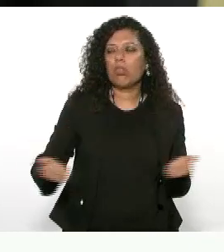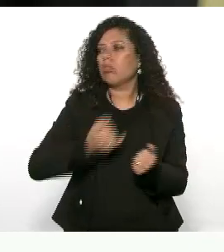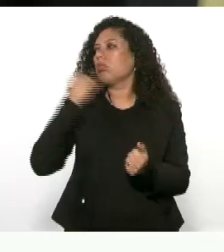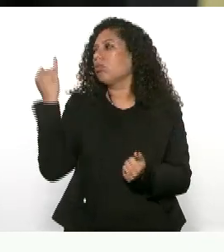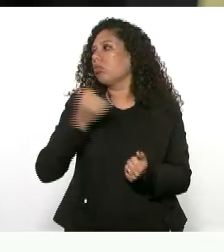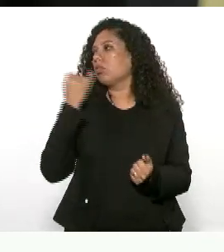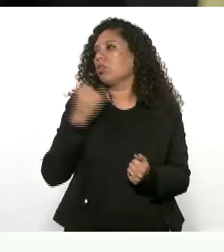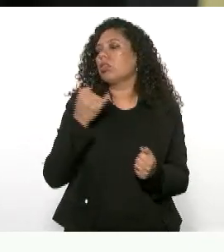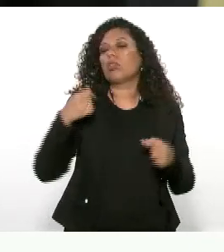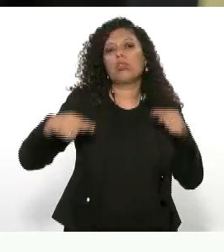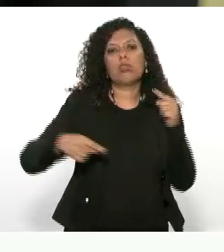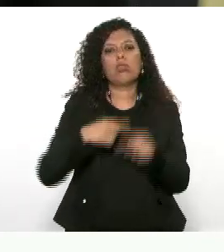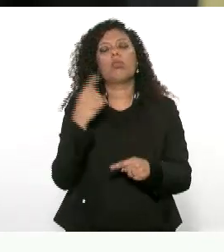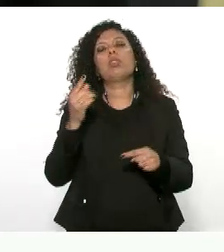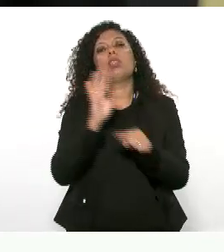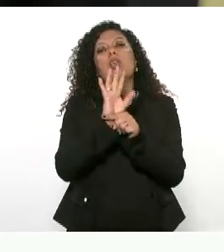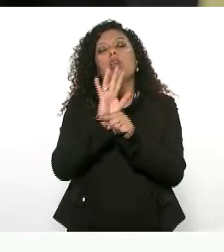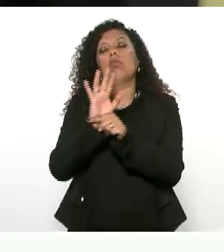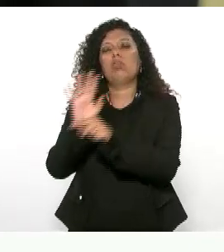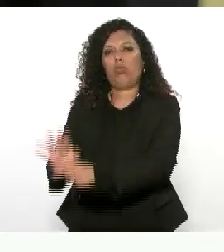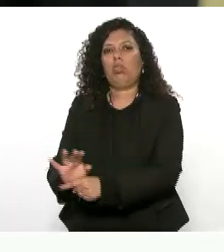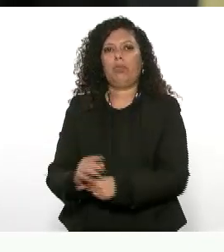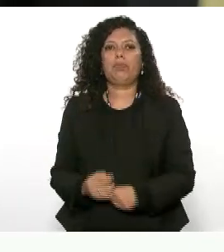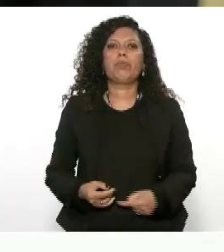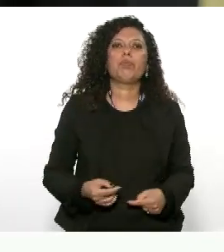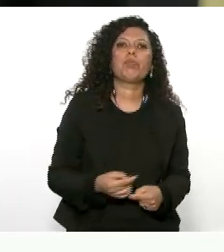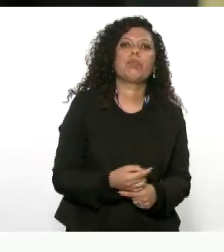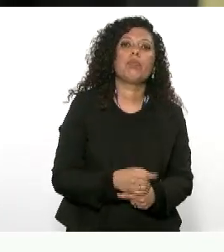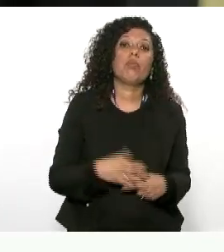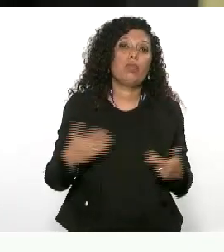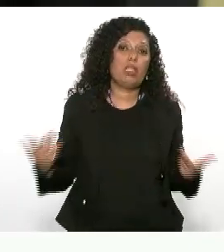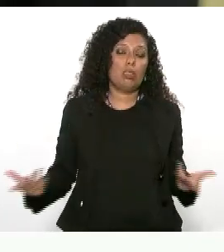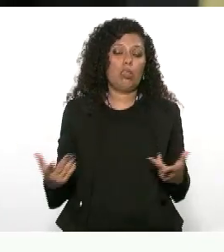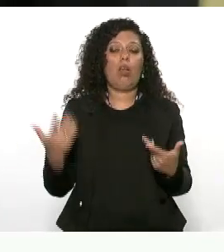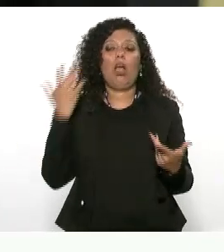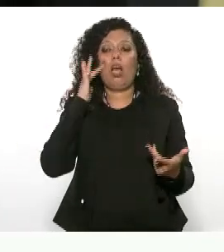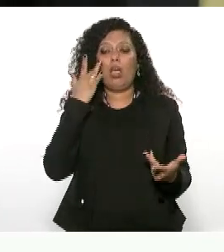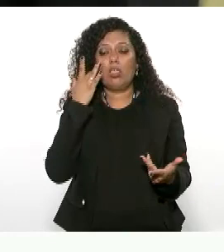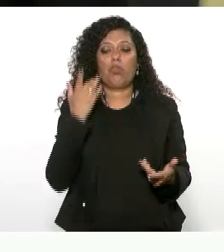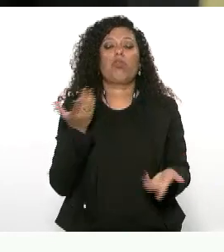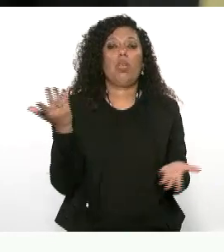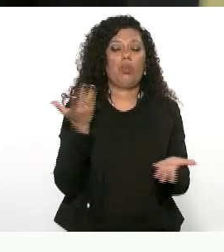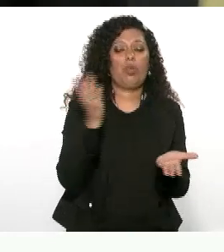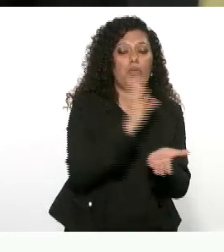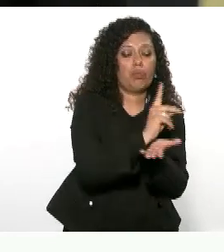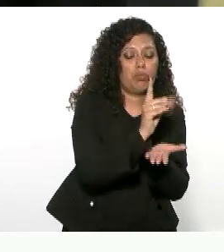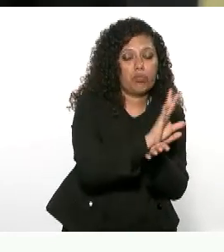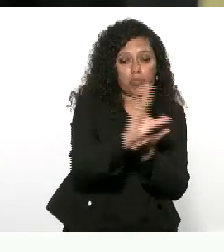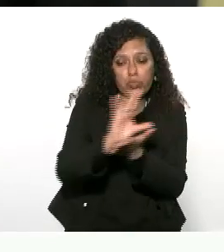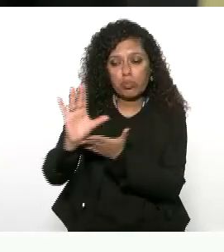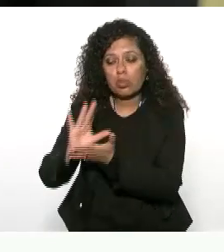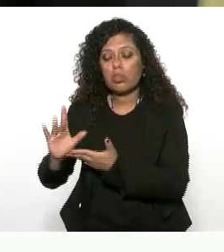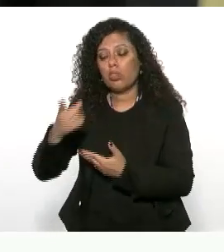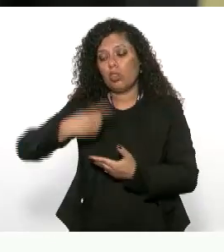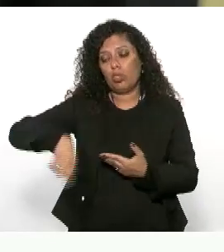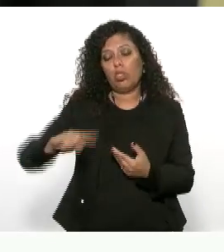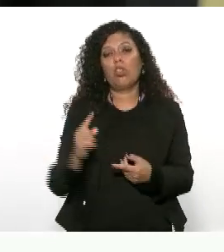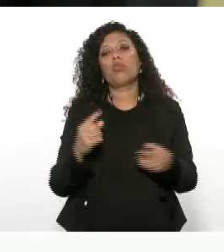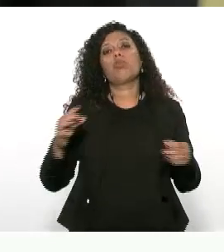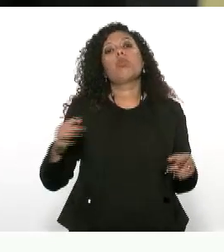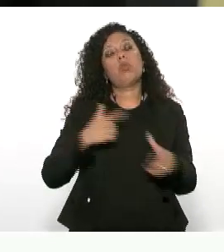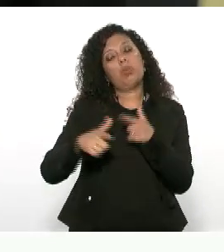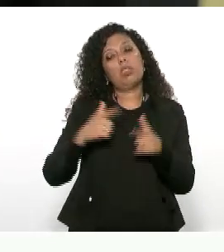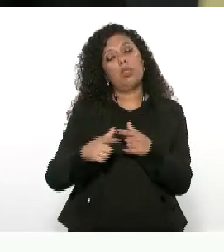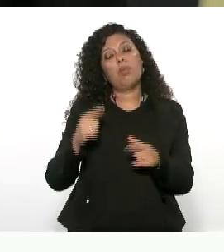não se adequava à hipótese. Então, no repasse fundo a fundo, eu acho que algumas questões dessa natureza vão ser